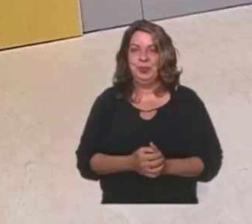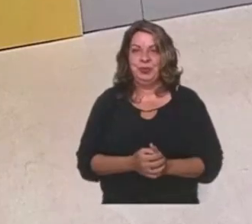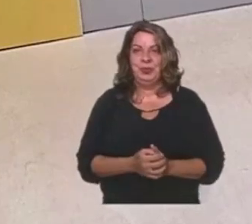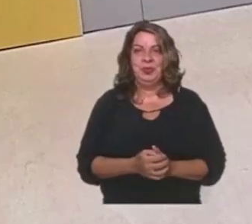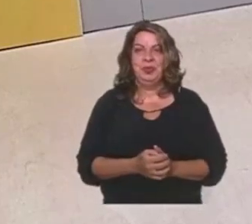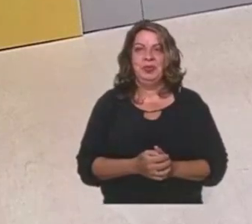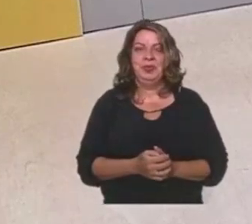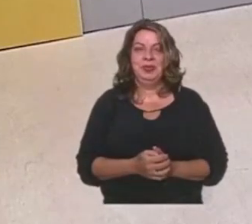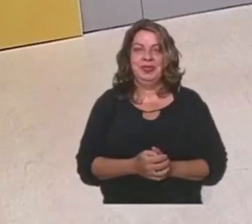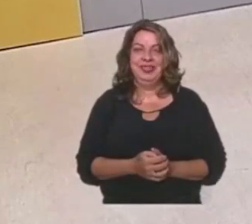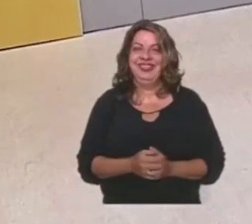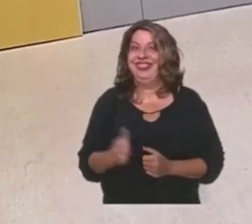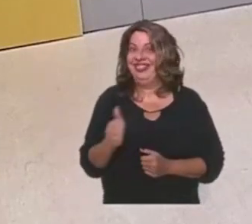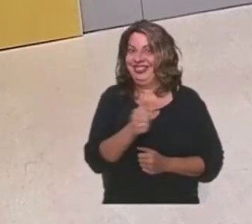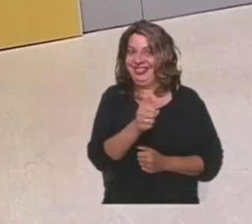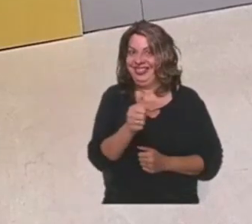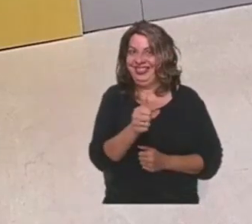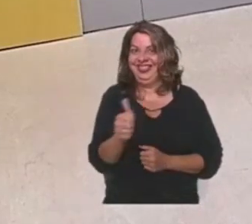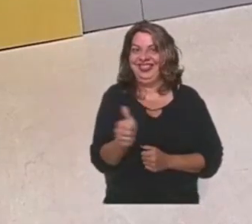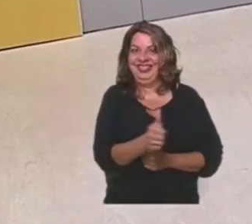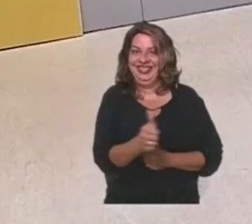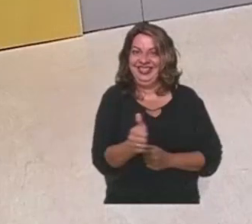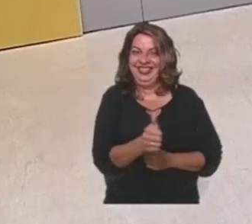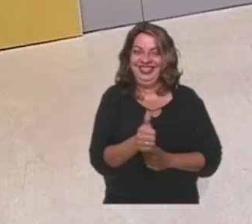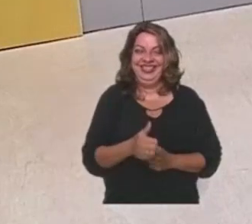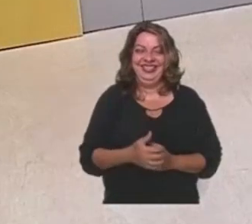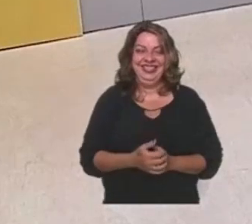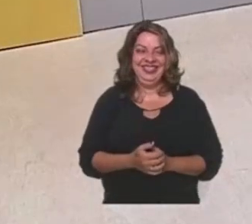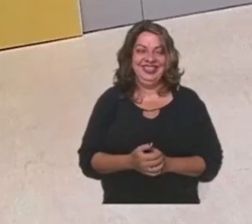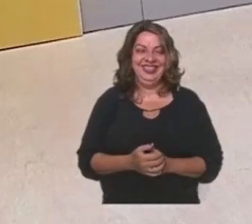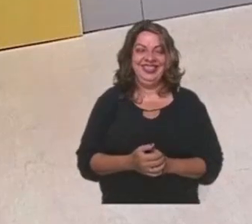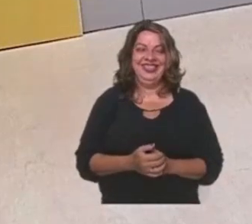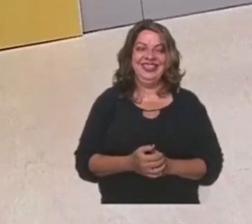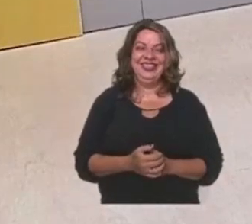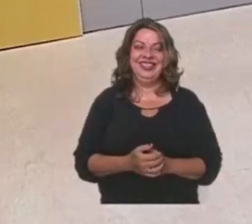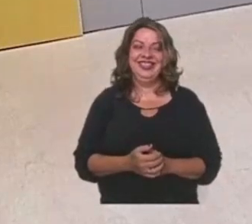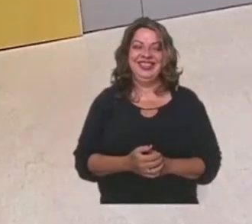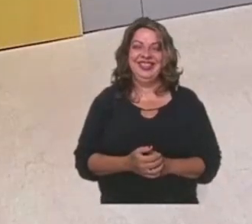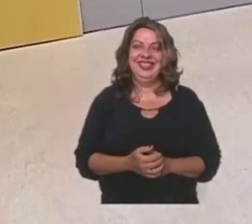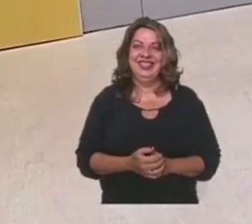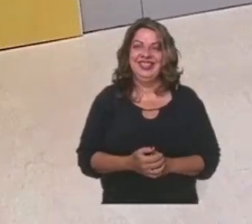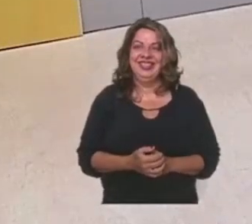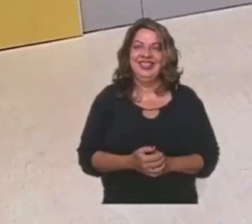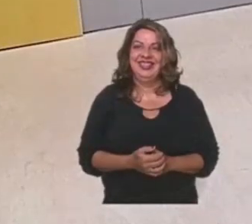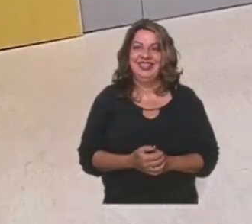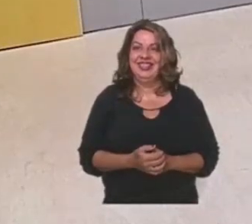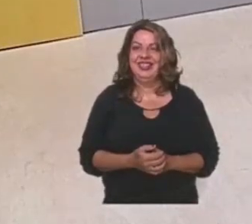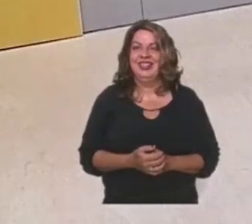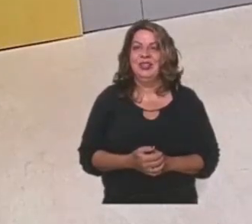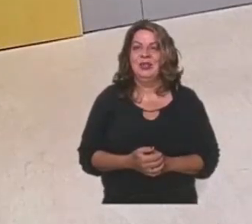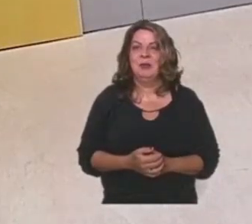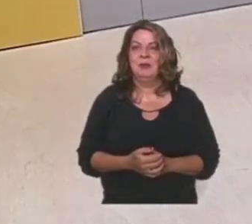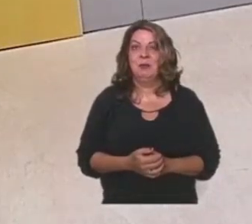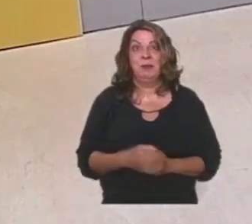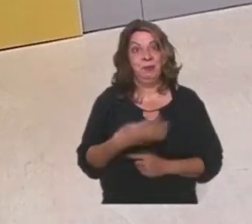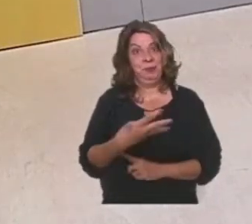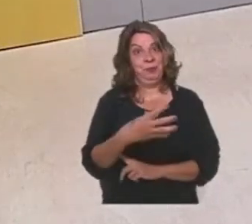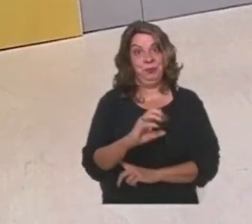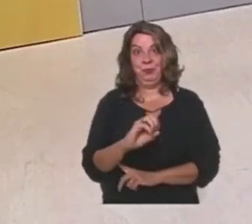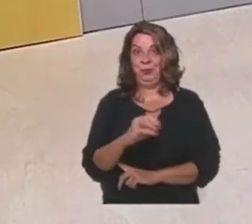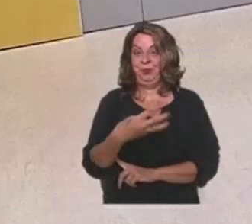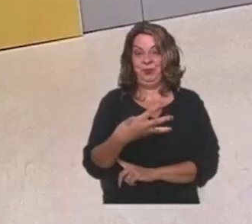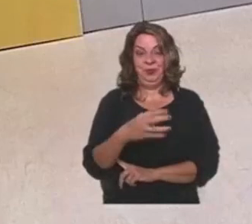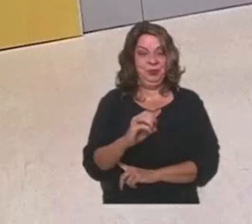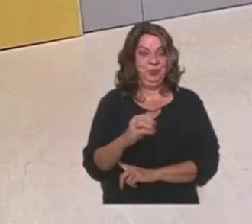começar comigo marcando a bolinha de número 11, 11, 11, marque 11. 11 é a primeira bolinha a sair do globo. Tem também